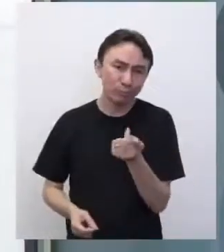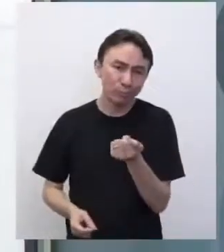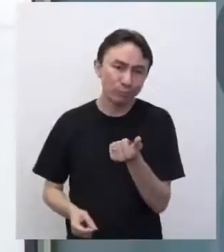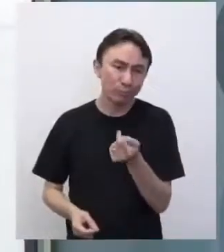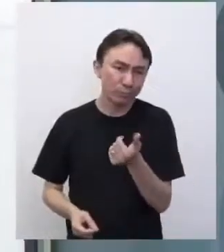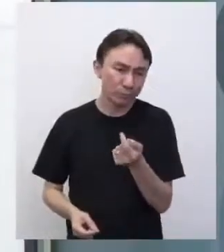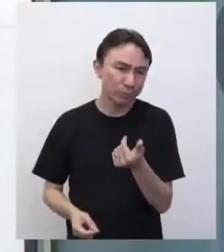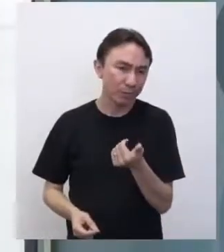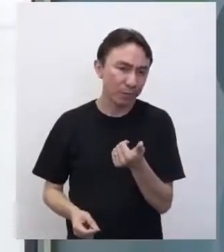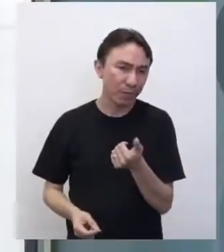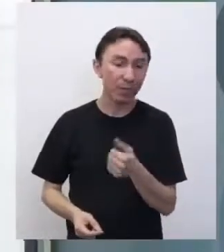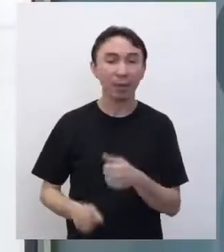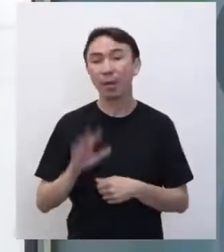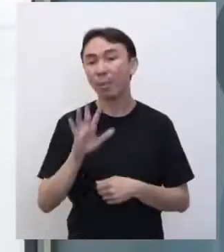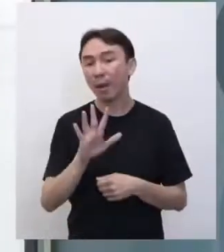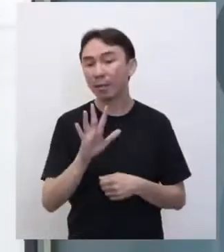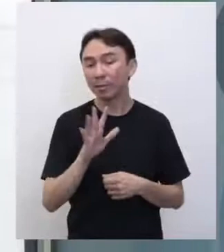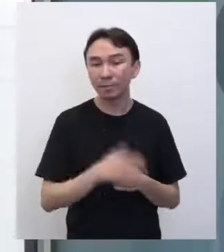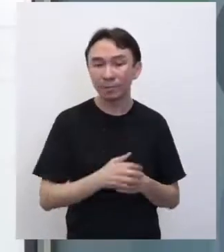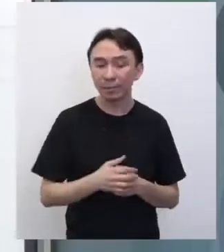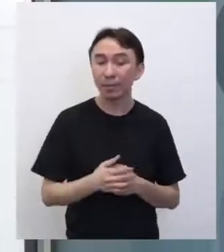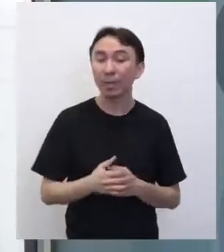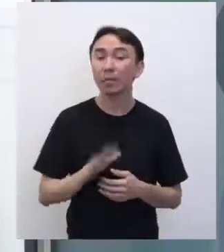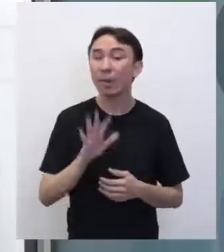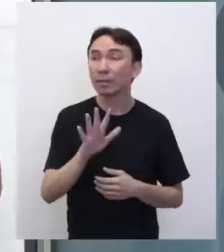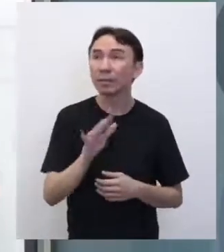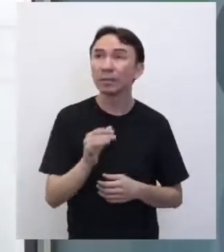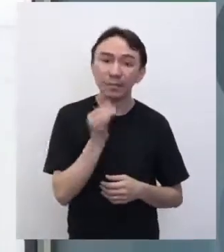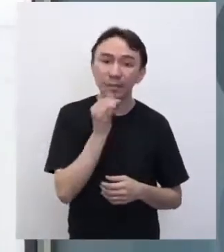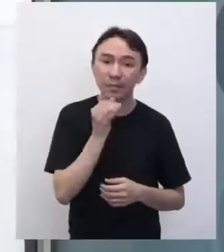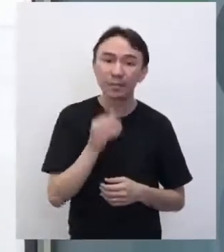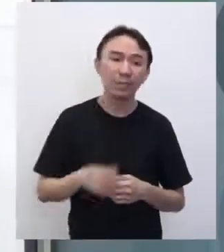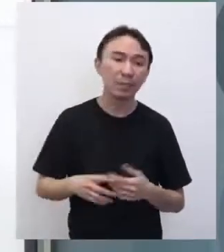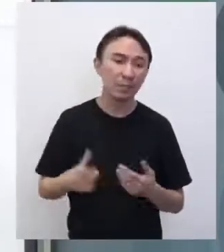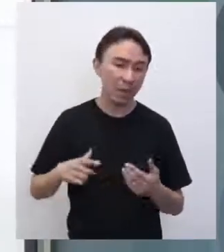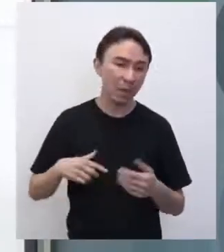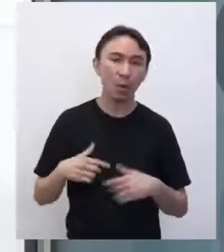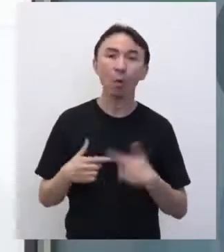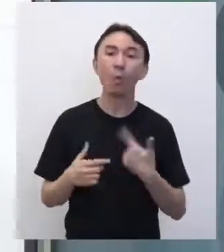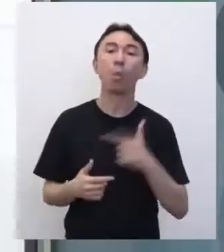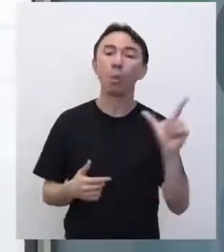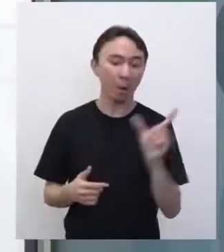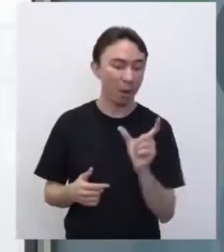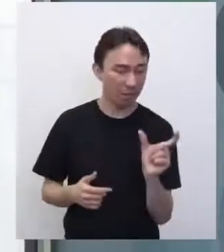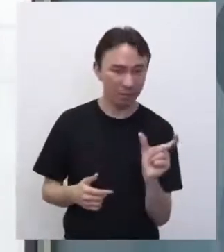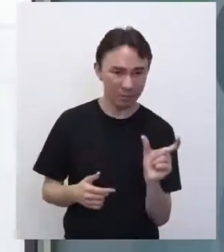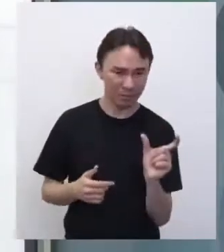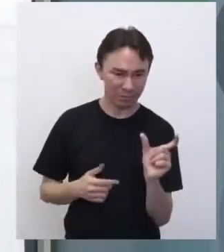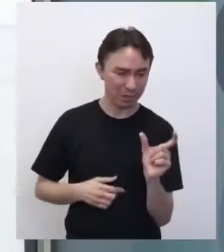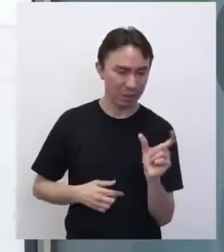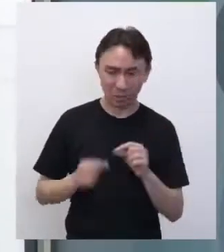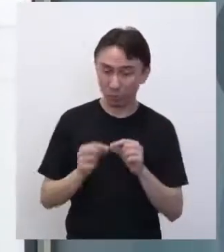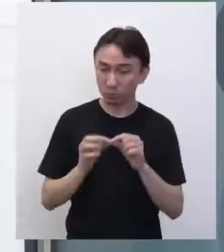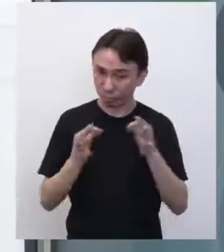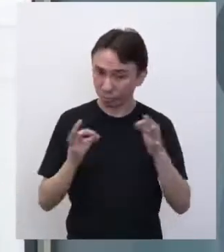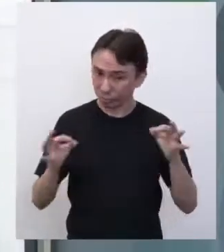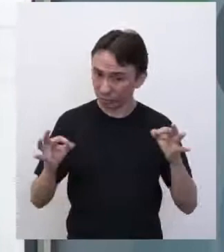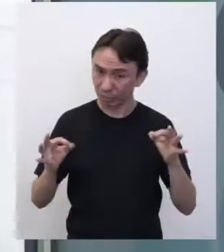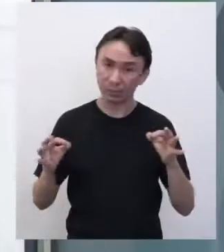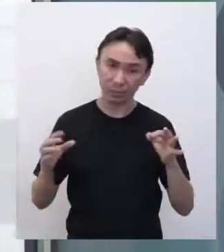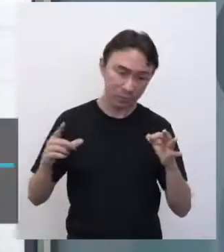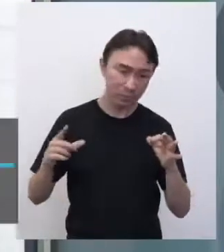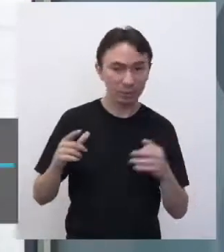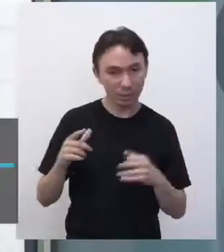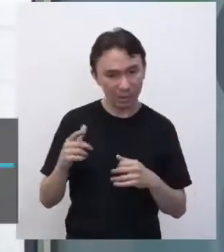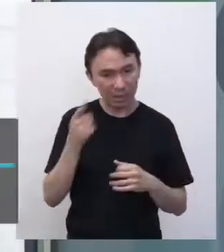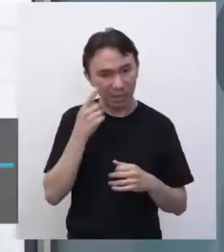tem uma sílabazinha lá. Agora, se eu falo a palavra interesting, é uma palavra grande. Então, isso que eu estou